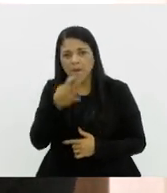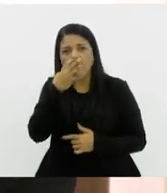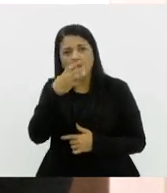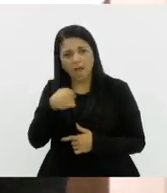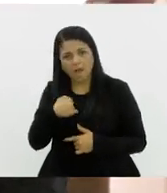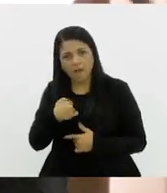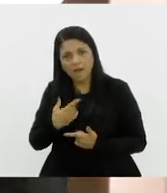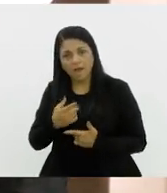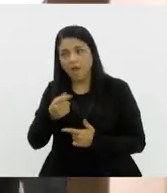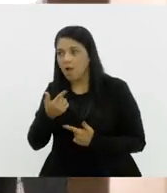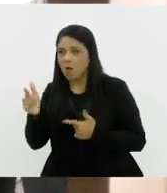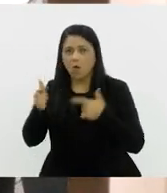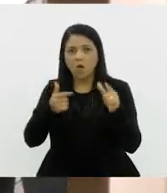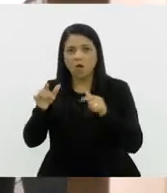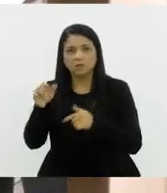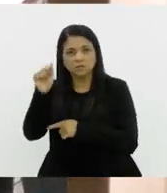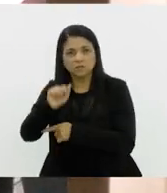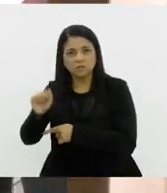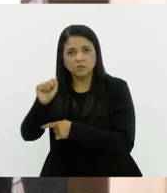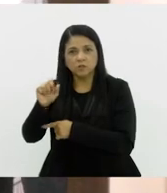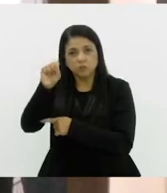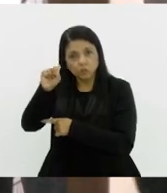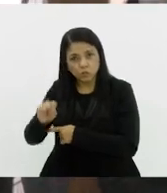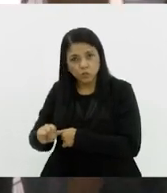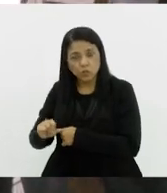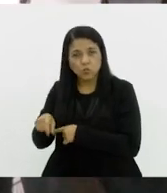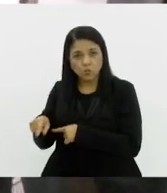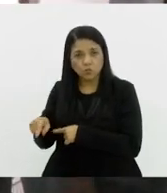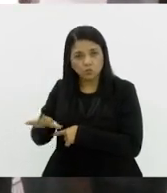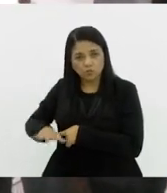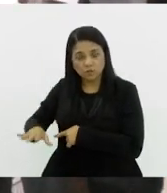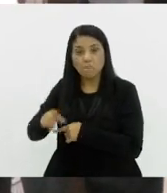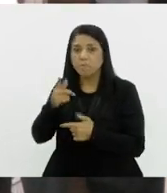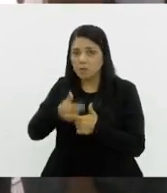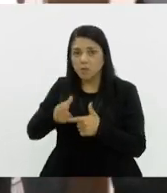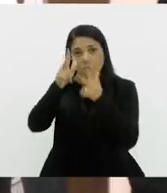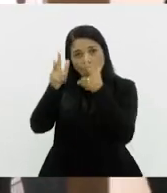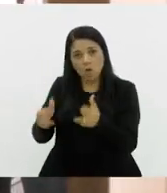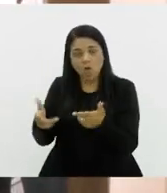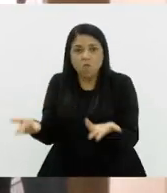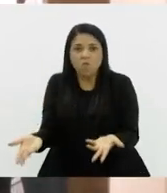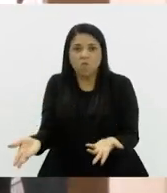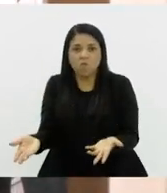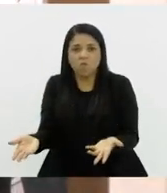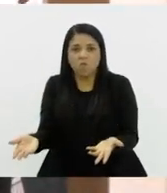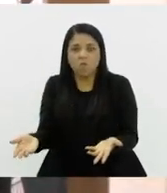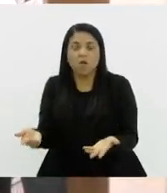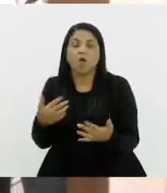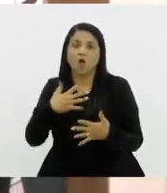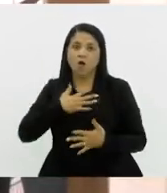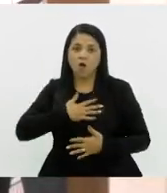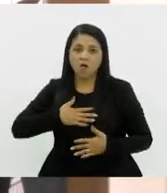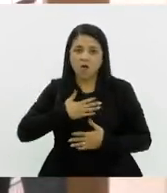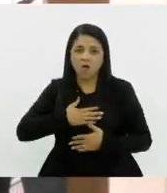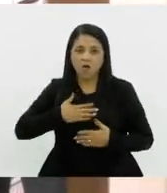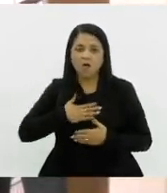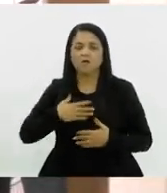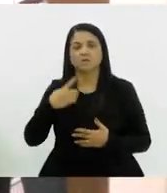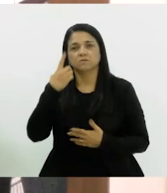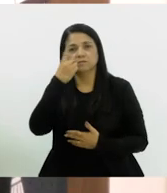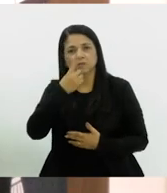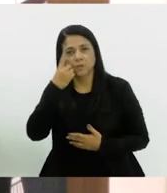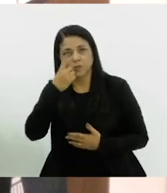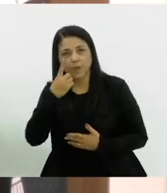as outras associações da Zona Sul sofrem o mesmo problema. E a gente gostaria, deputado